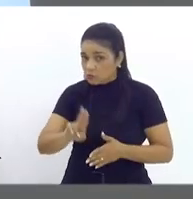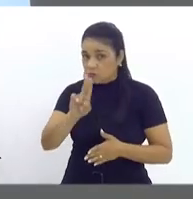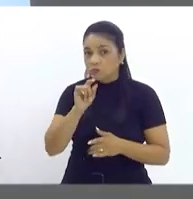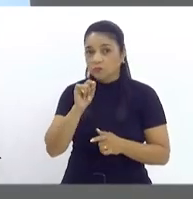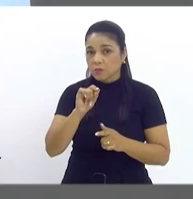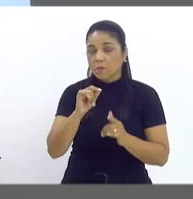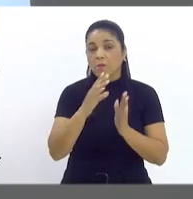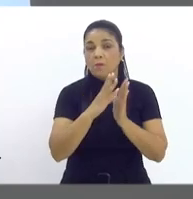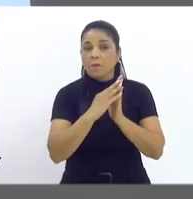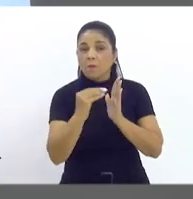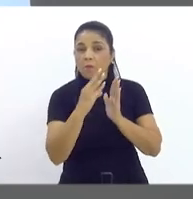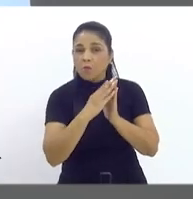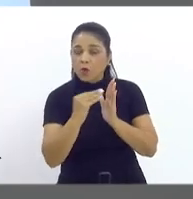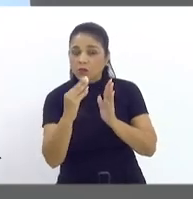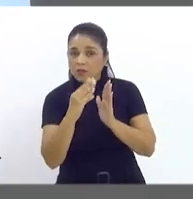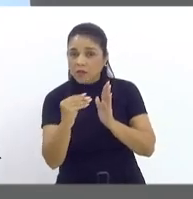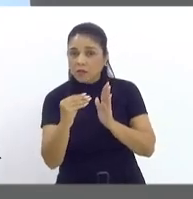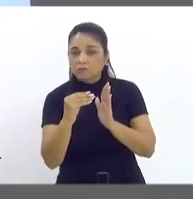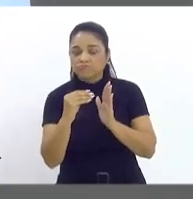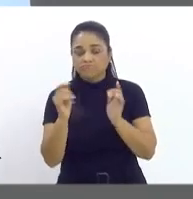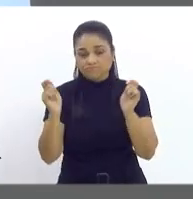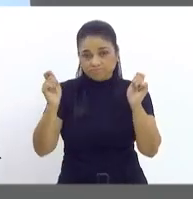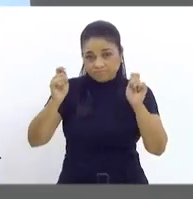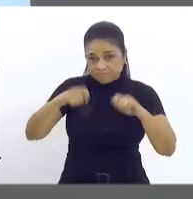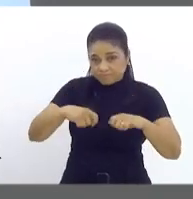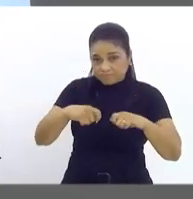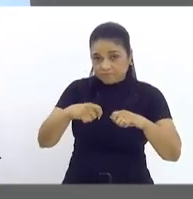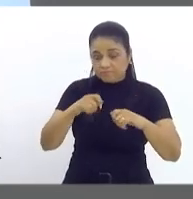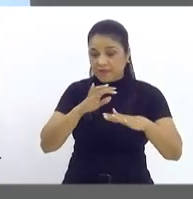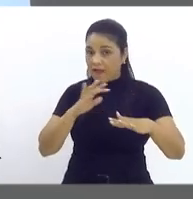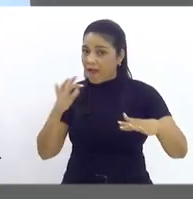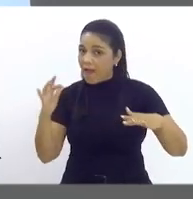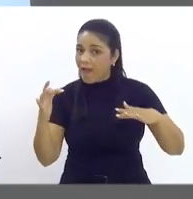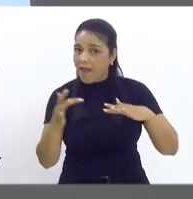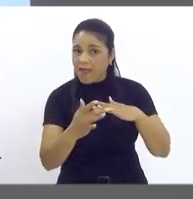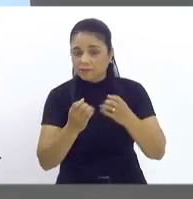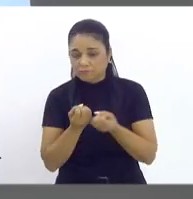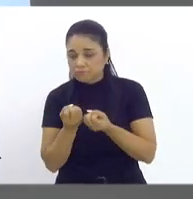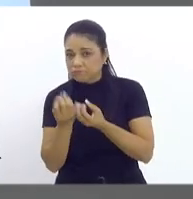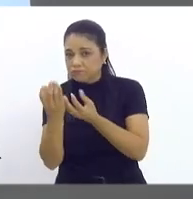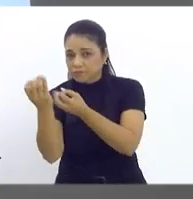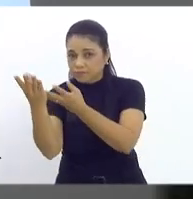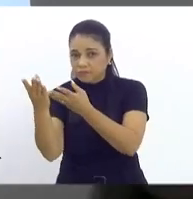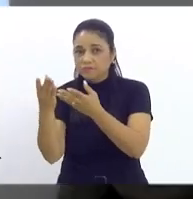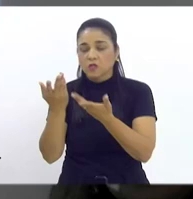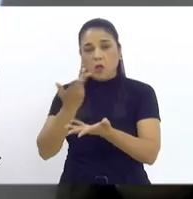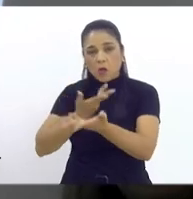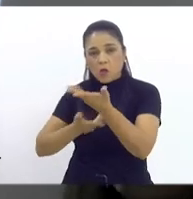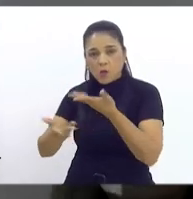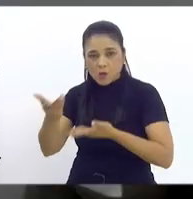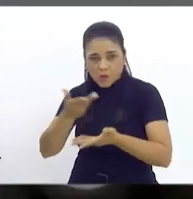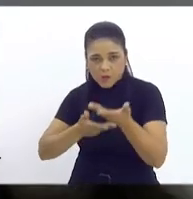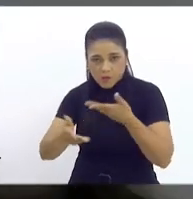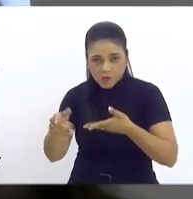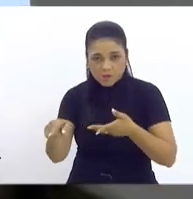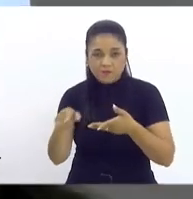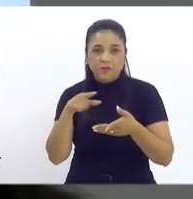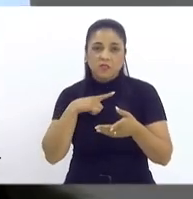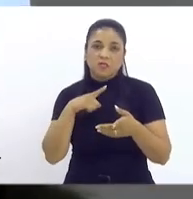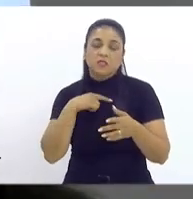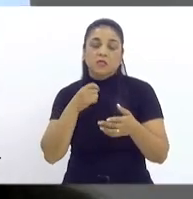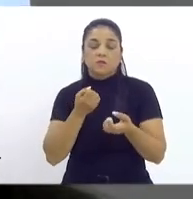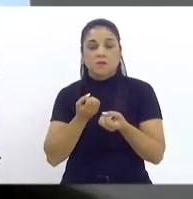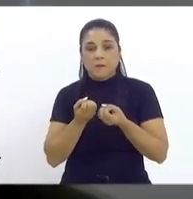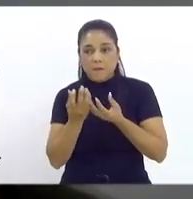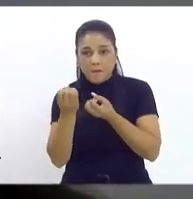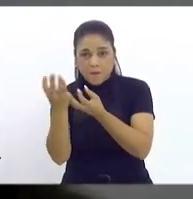modelo expansionista de eficiência nas redes de distribuição, ou seja, compartilhamento da rede de distribuição. Não existe uma rede de